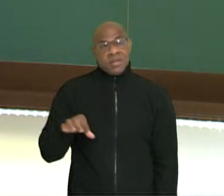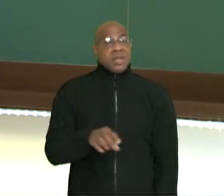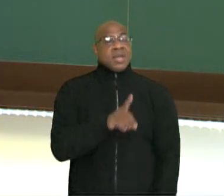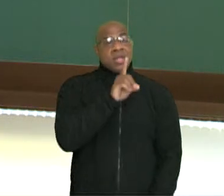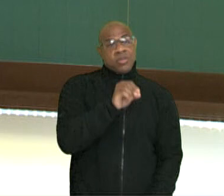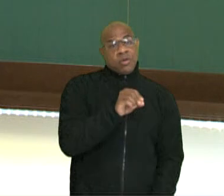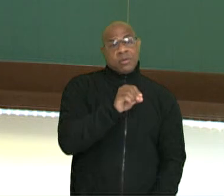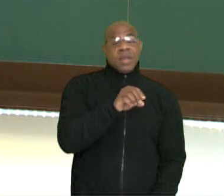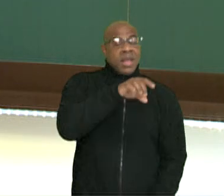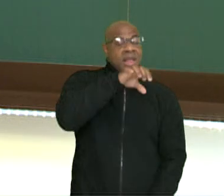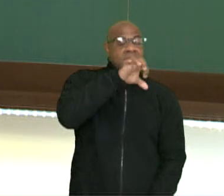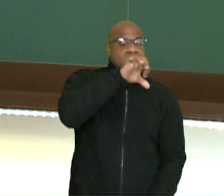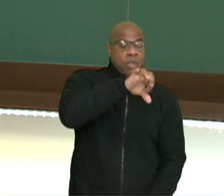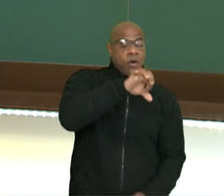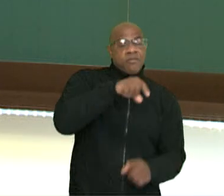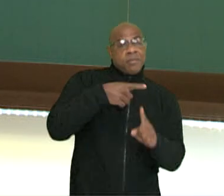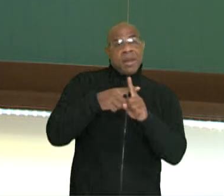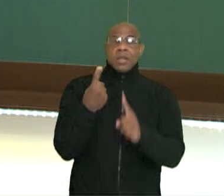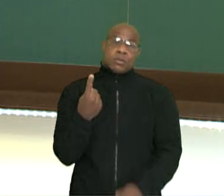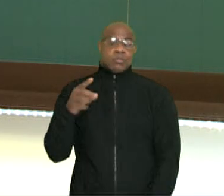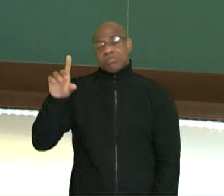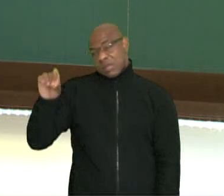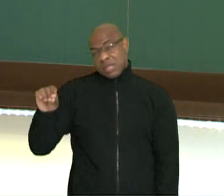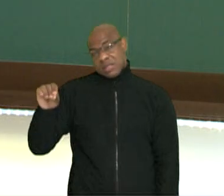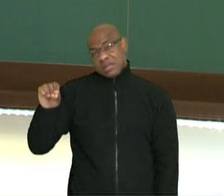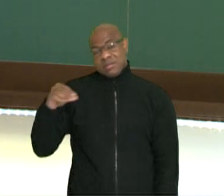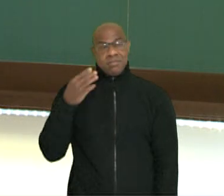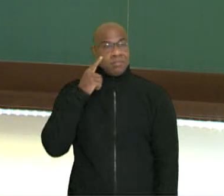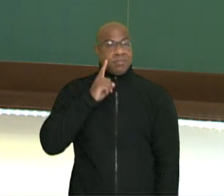1, 10. Então, uma resposta, uma